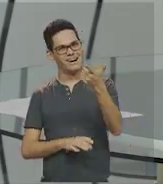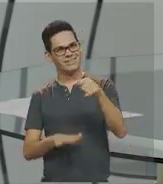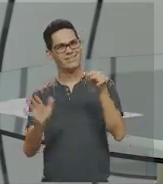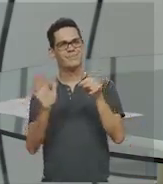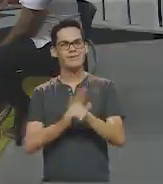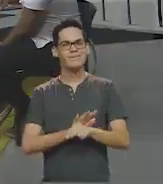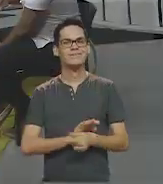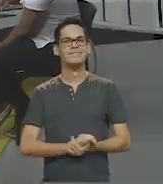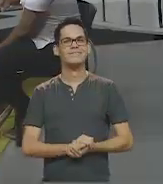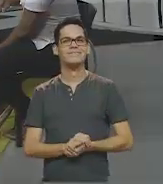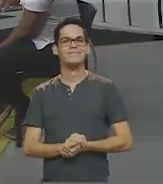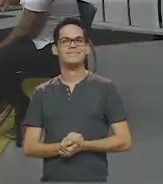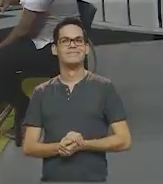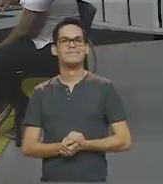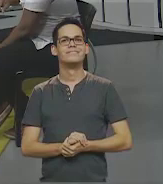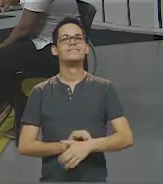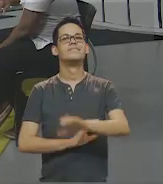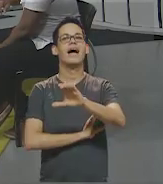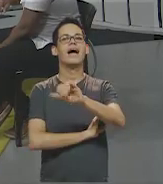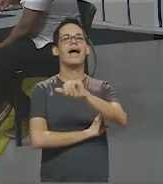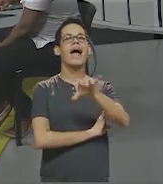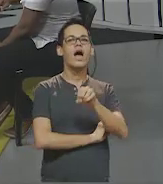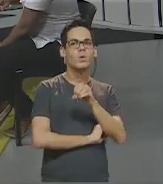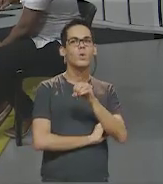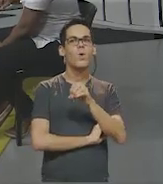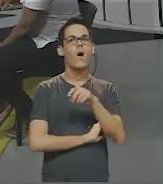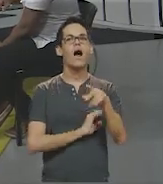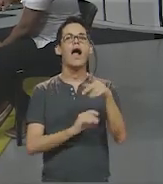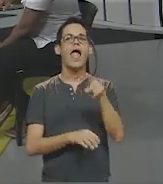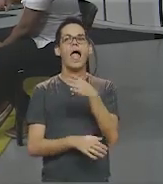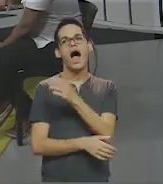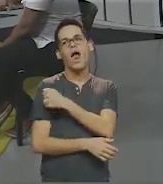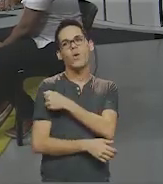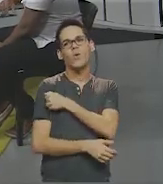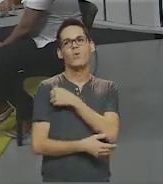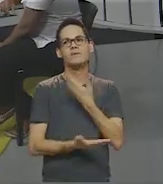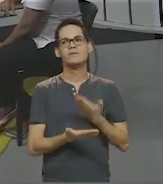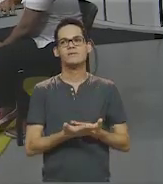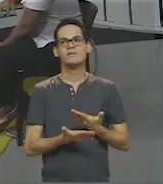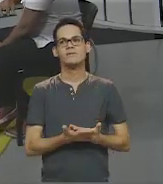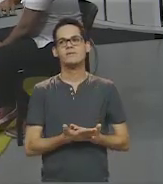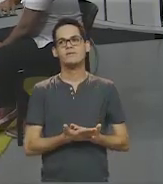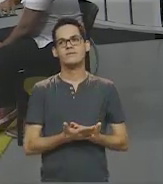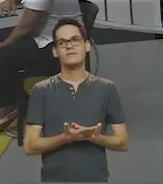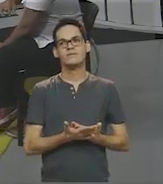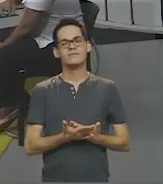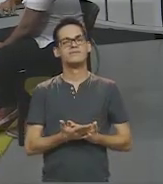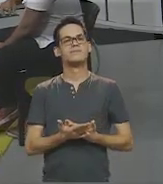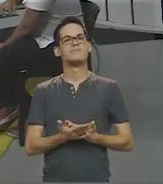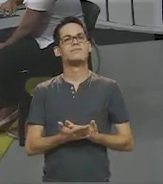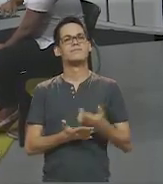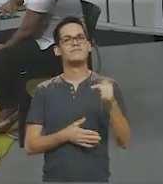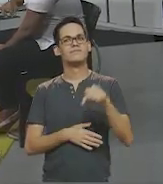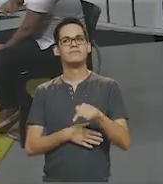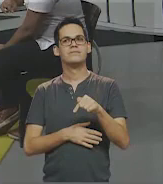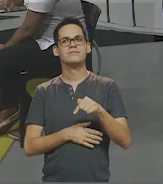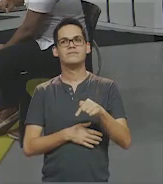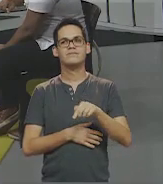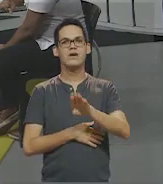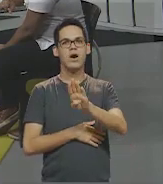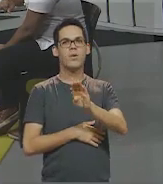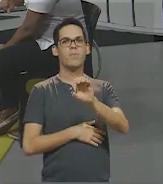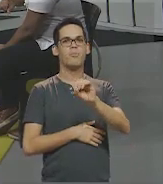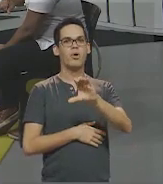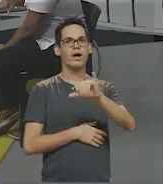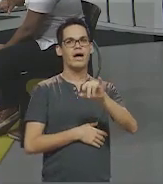próxima. Nossa próxima pergunta é do Caio Marcos. Ele é estudante da Escola Estadual Professor Gastão Vargas, no município de